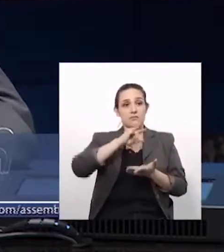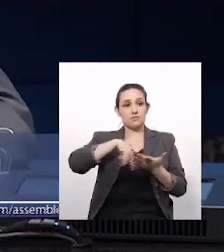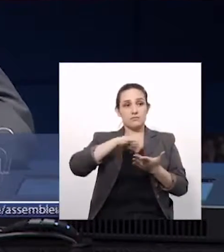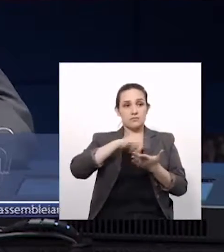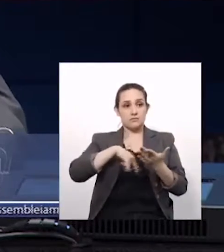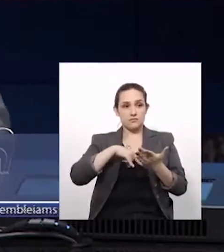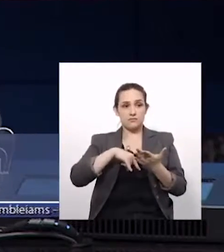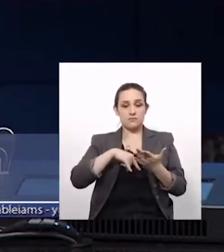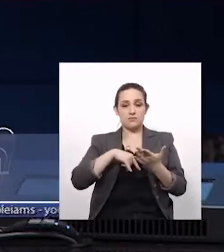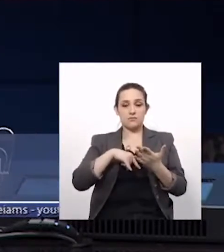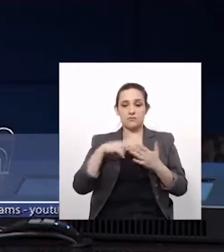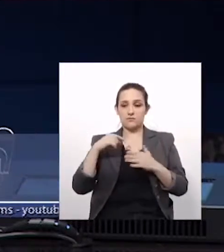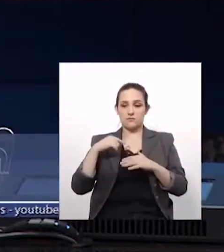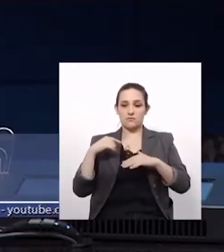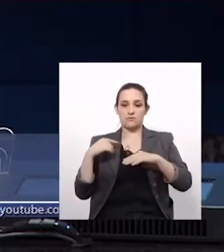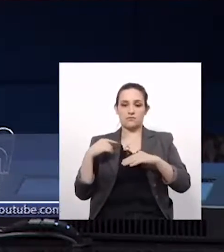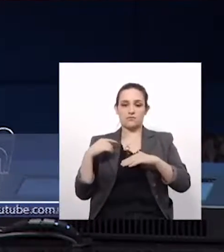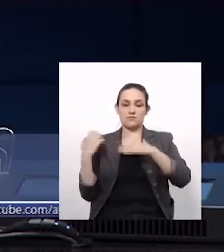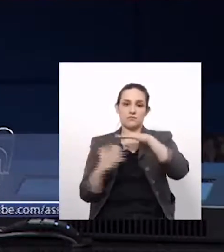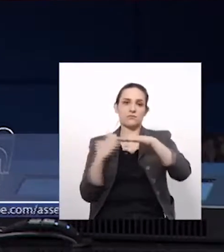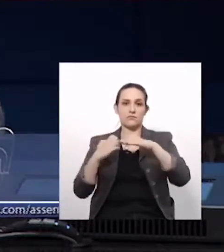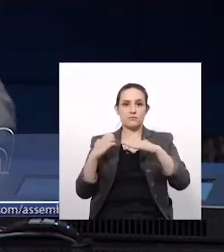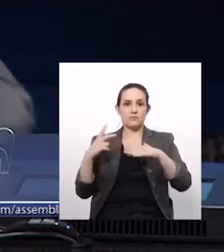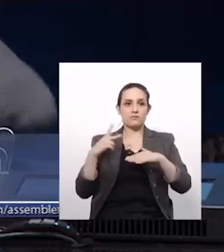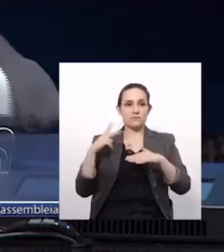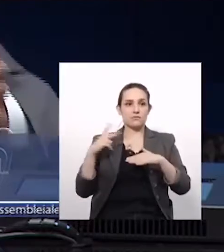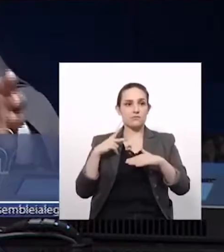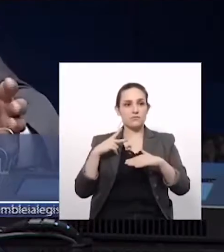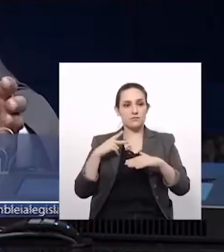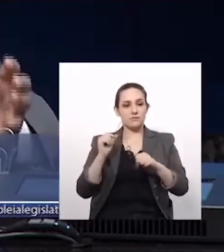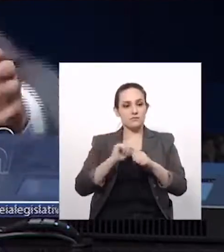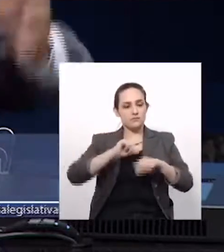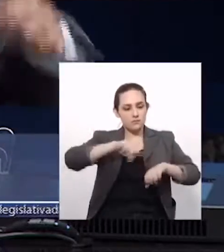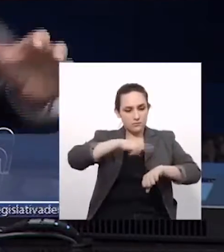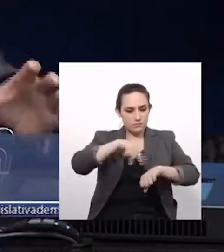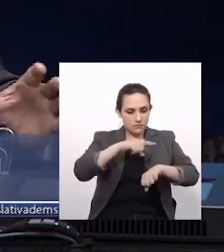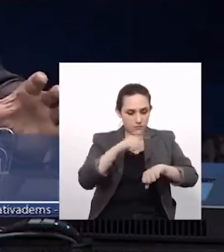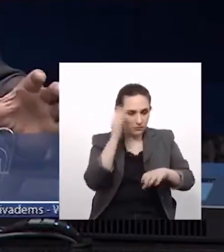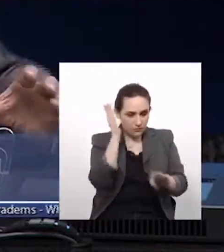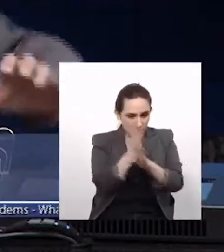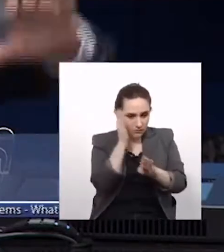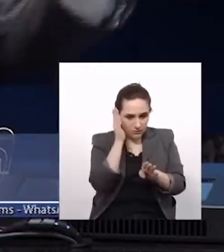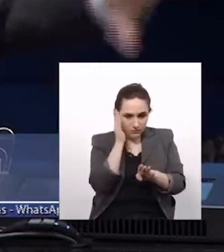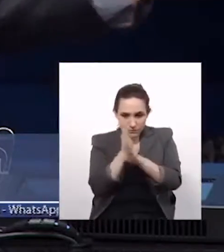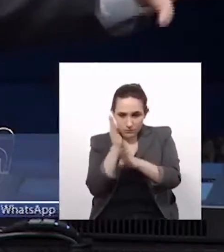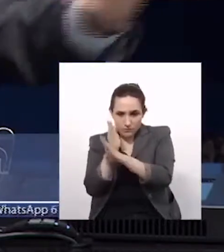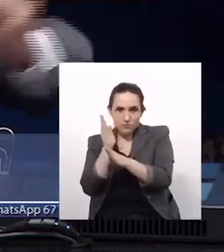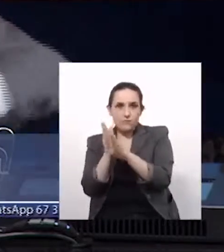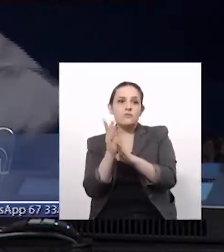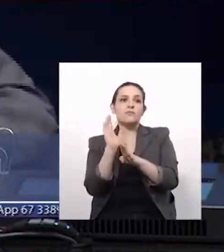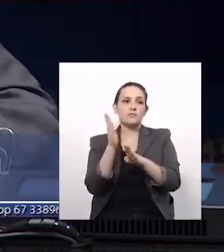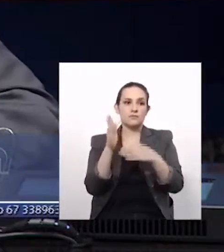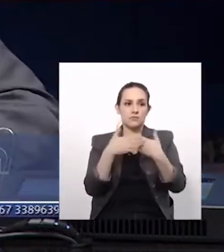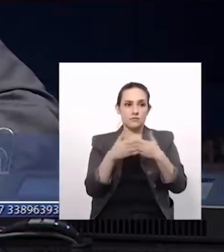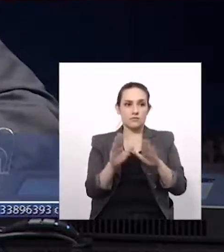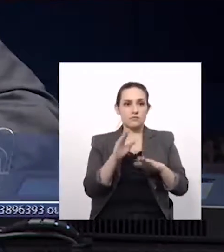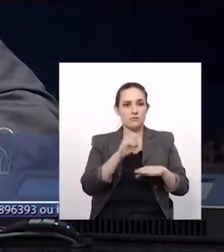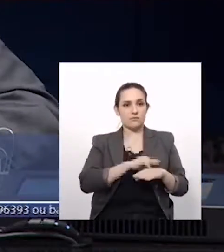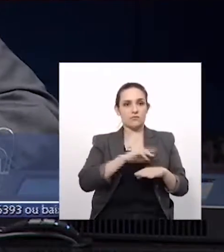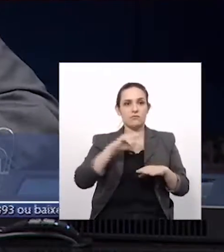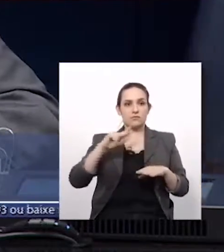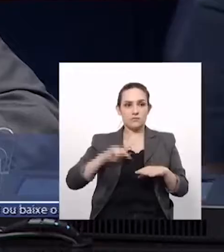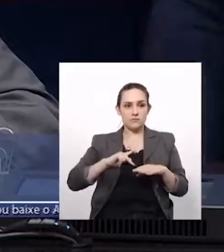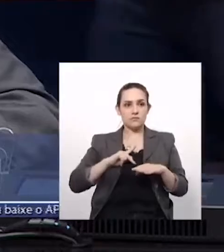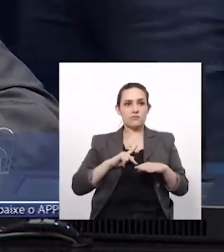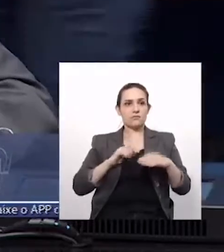empresa privada fez a aferição em relógio e encontraram e que já tem inquérito aberto pelo Ministério